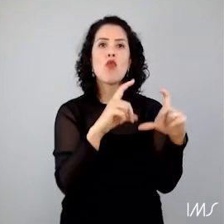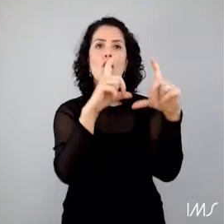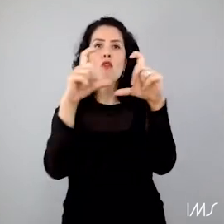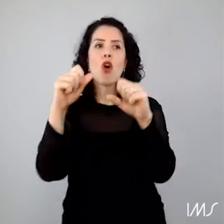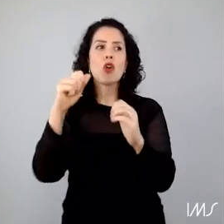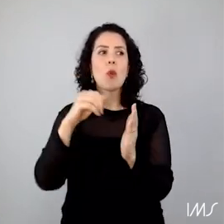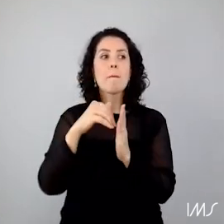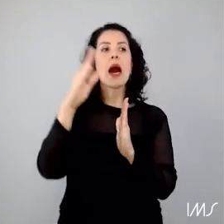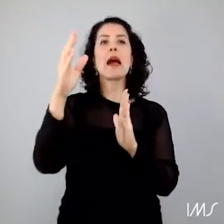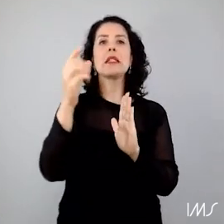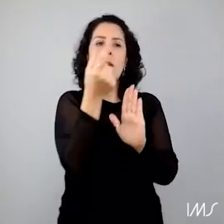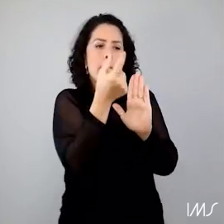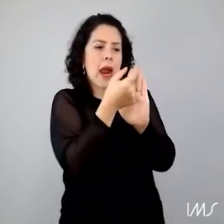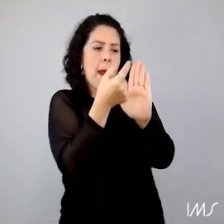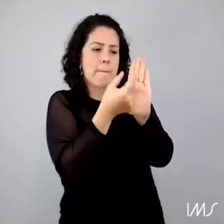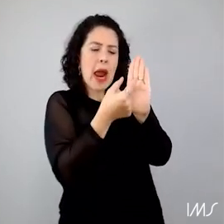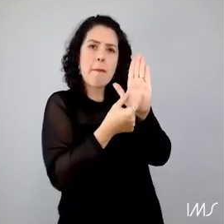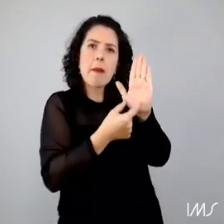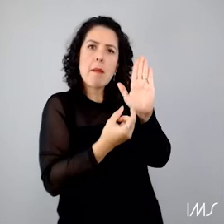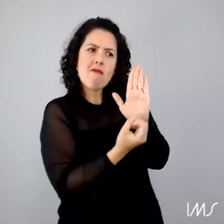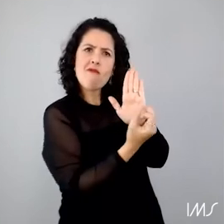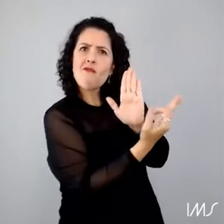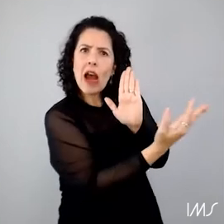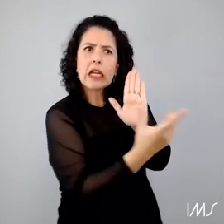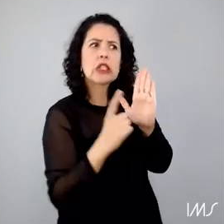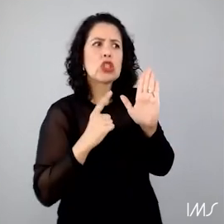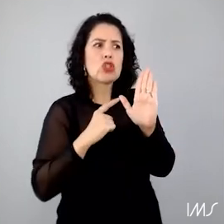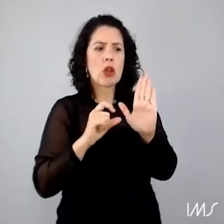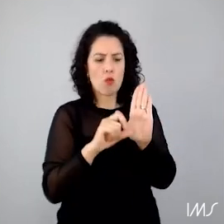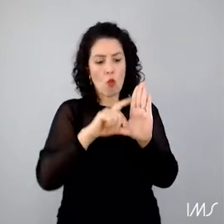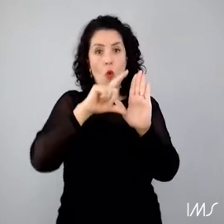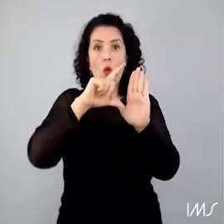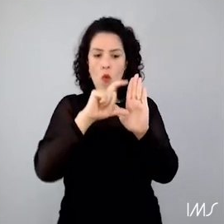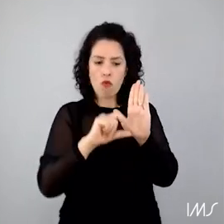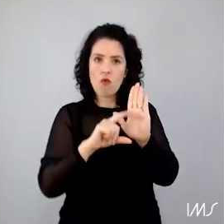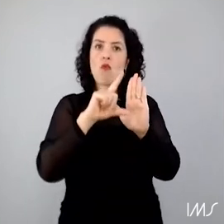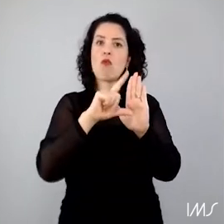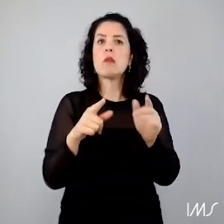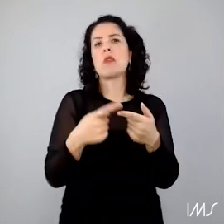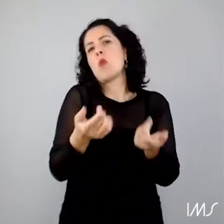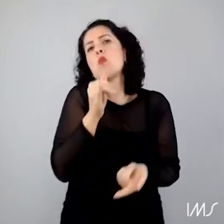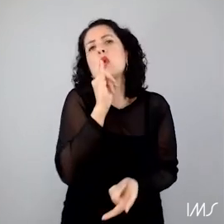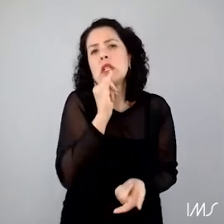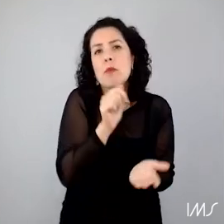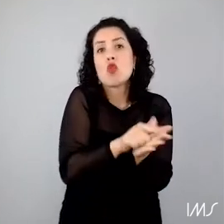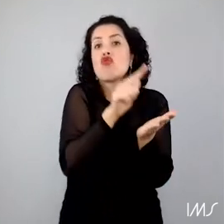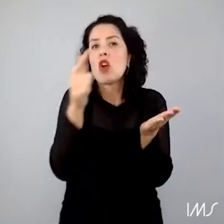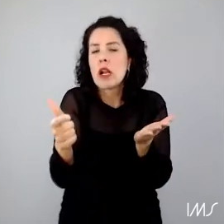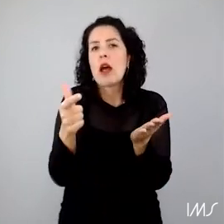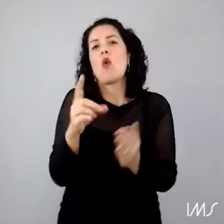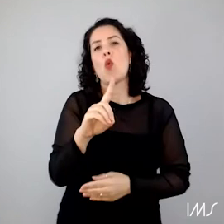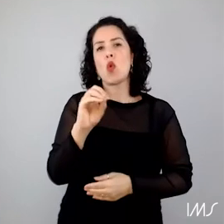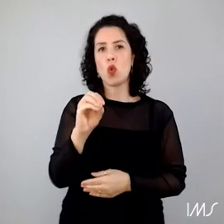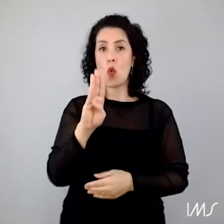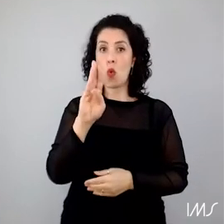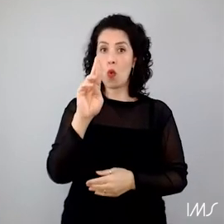mais espaço nas páginas para as imagens, como, de fato, foram os jornais, o Jornal do Brasil, o